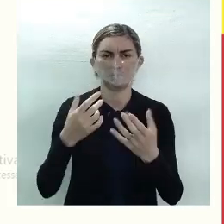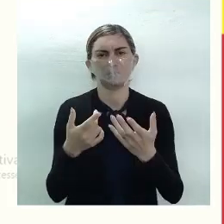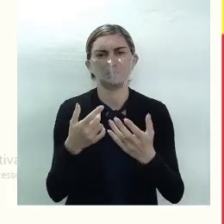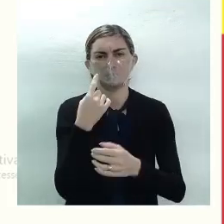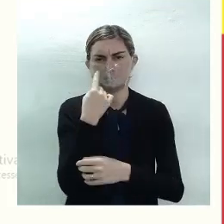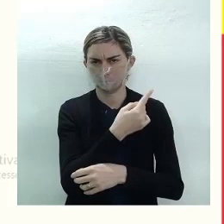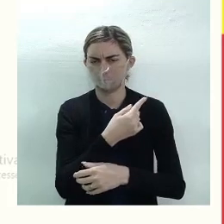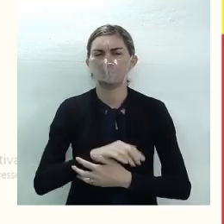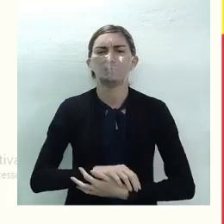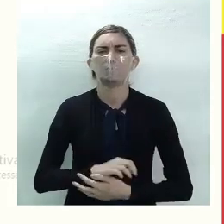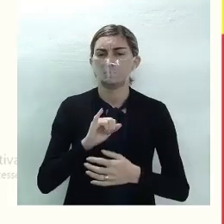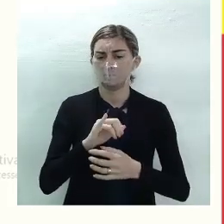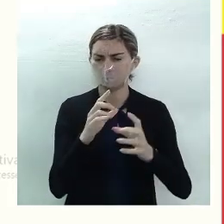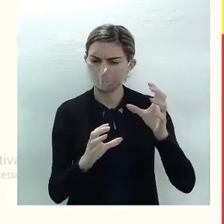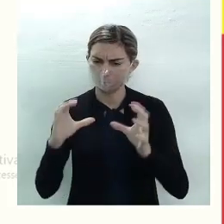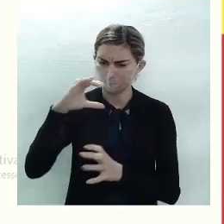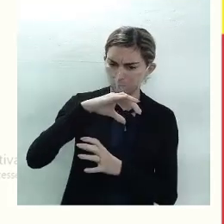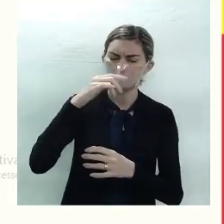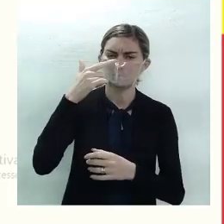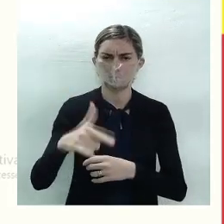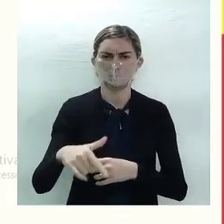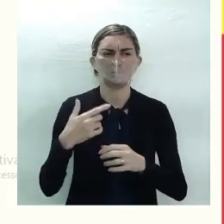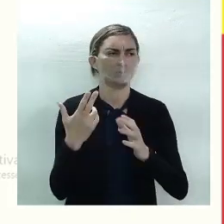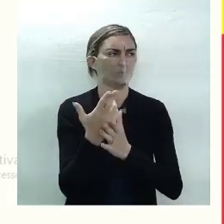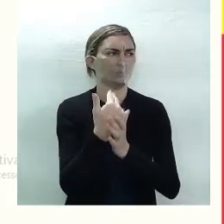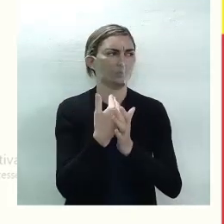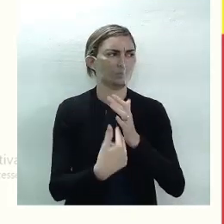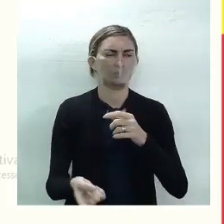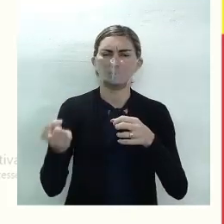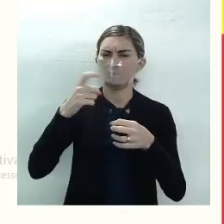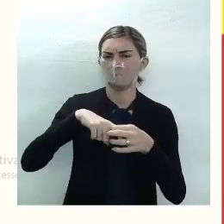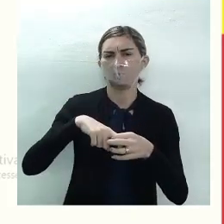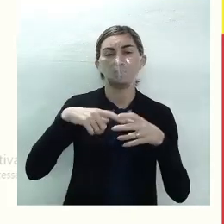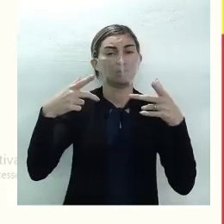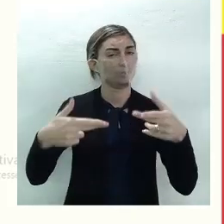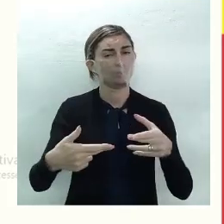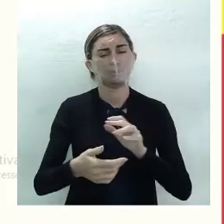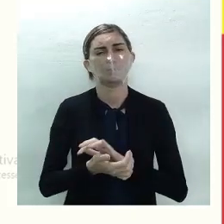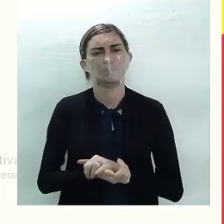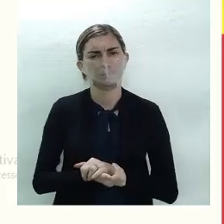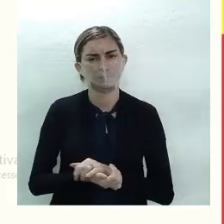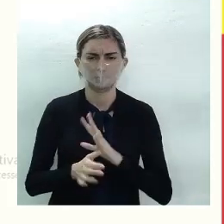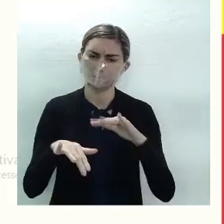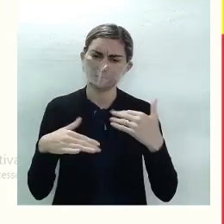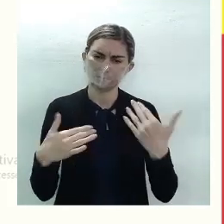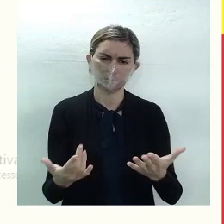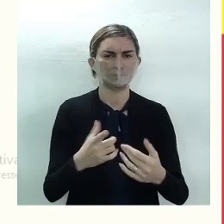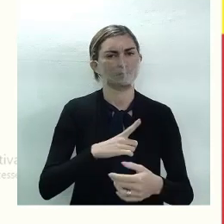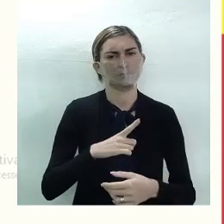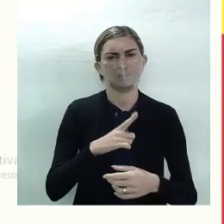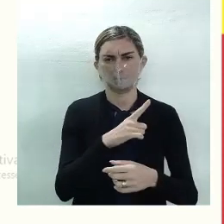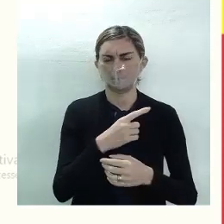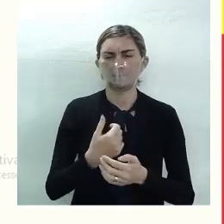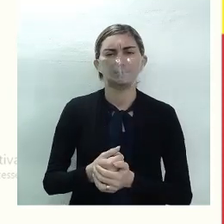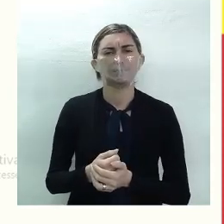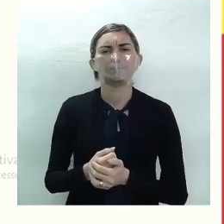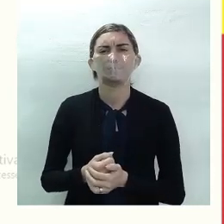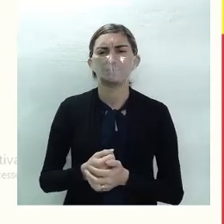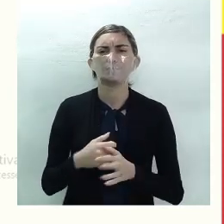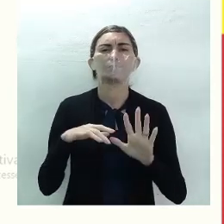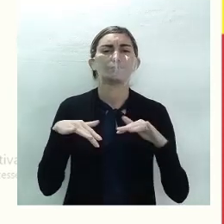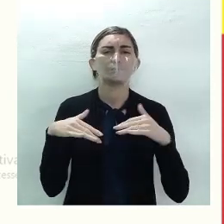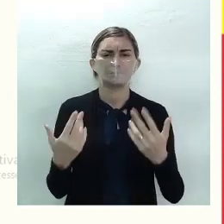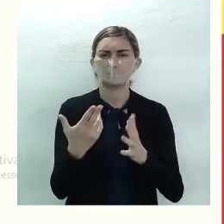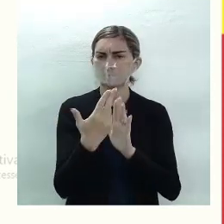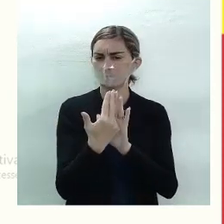Então, veja que se eu girar novamente, a figura volta aonde estava. Então, nós temos este giro. Qual